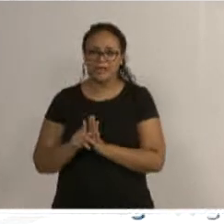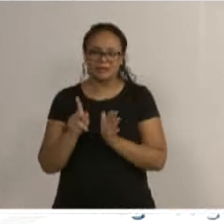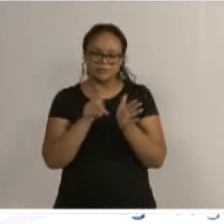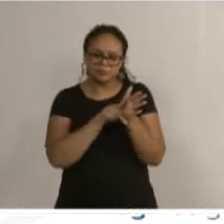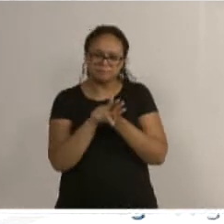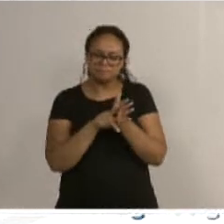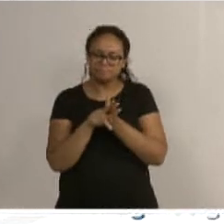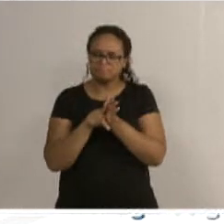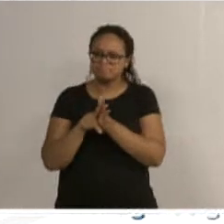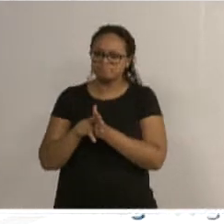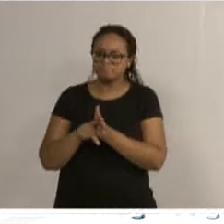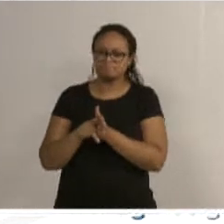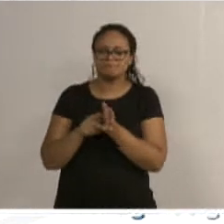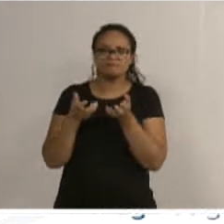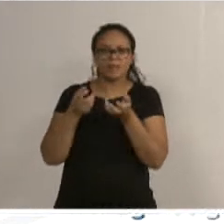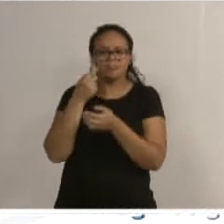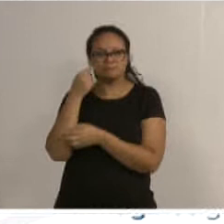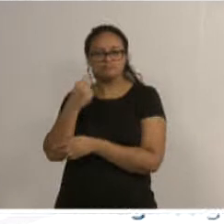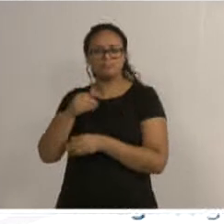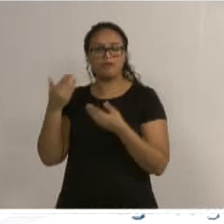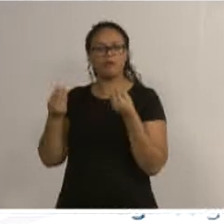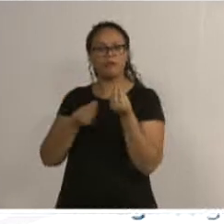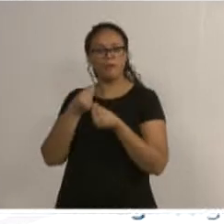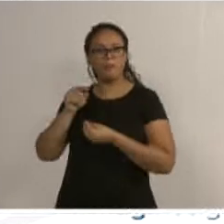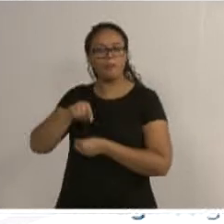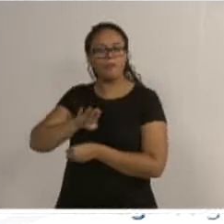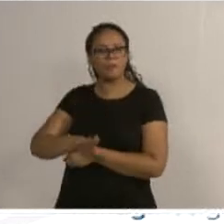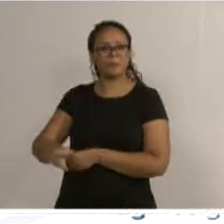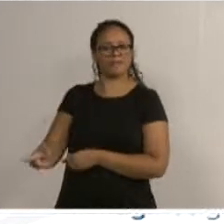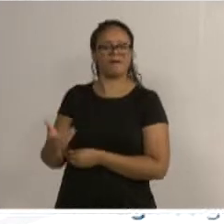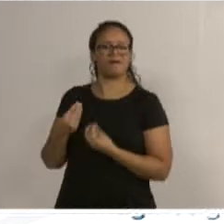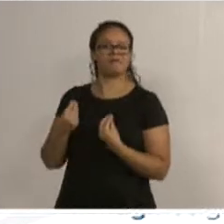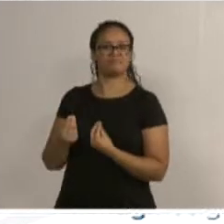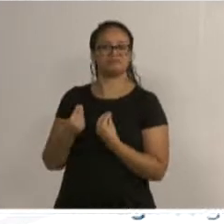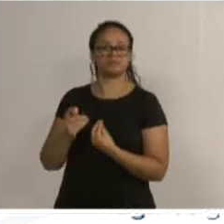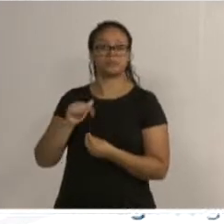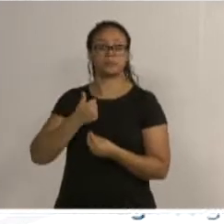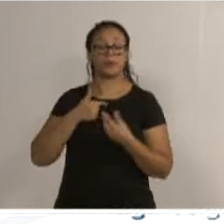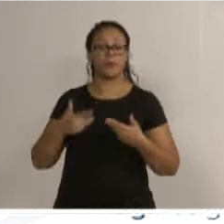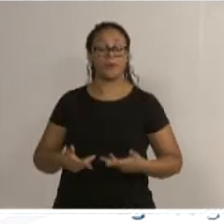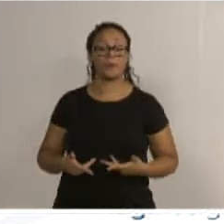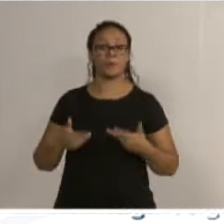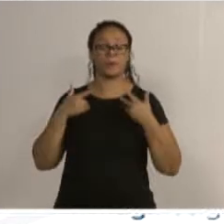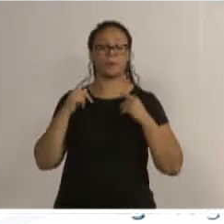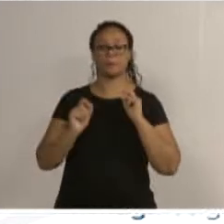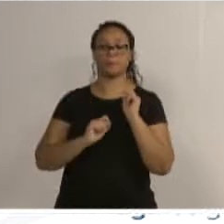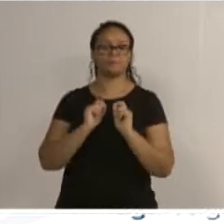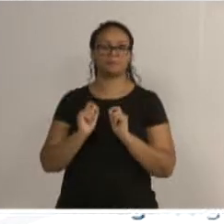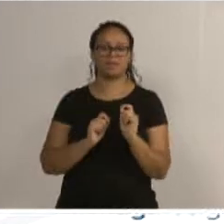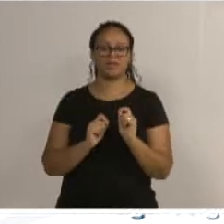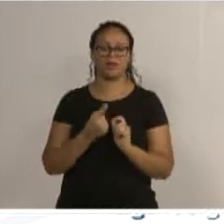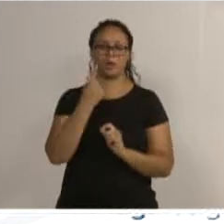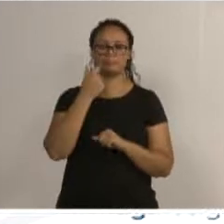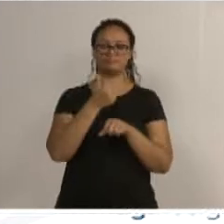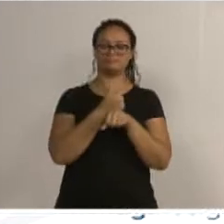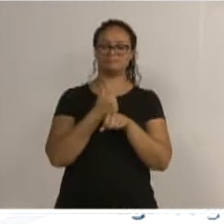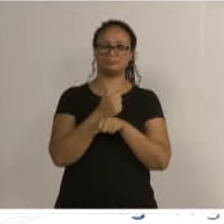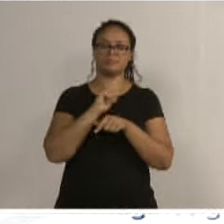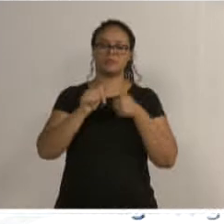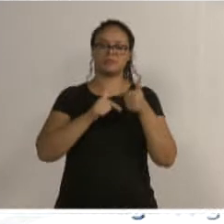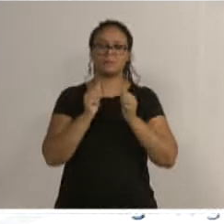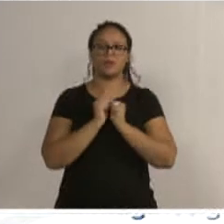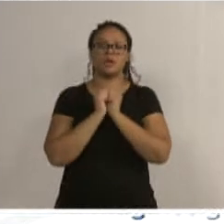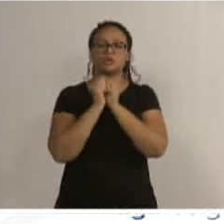é que a coisa funciona. E o maior orgulho que a gente pode dizer hoje é que nós temos um técnico nosso, que